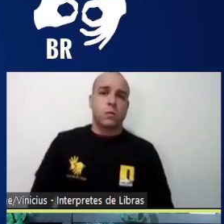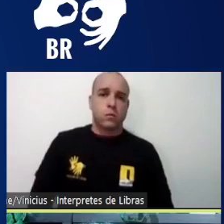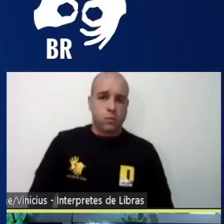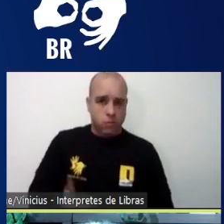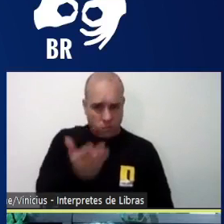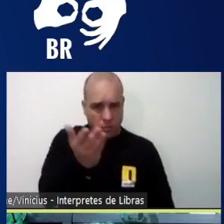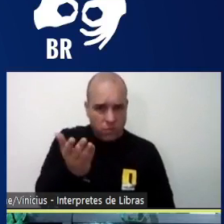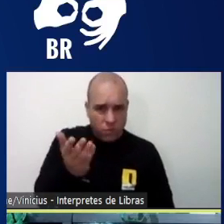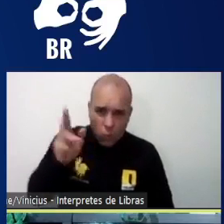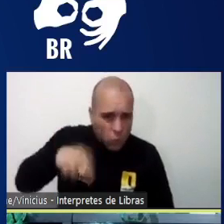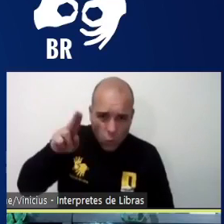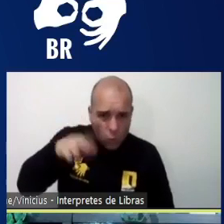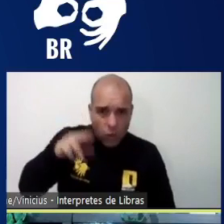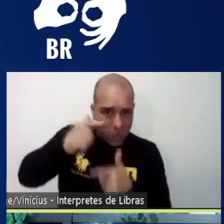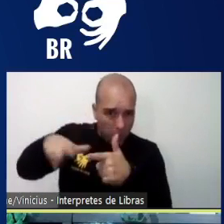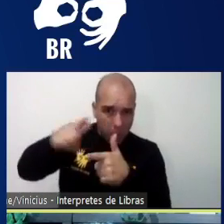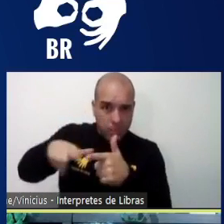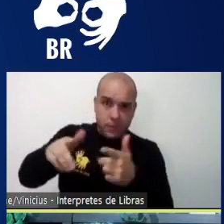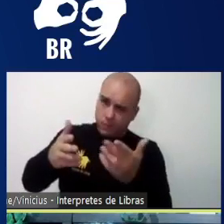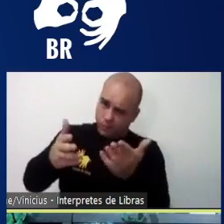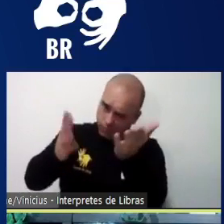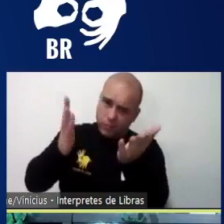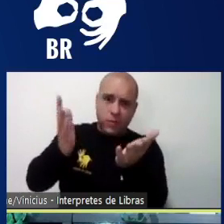Quem nunca?